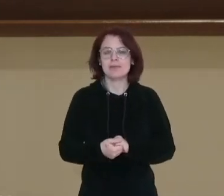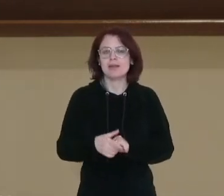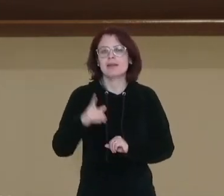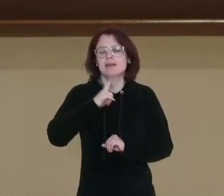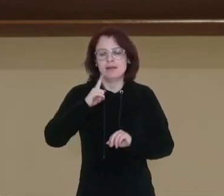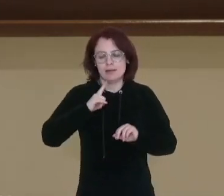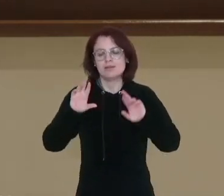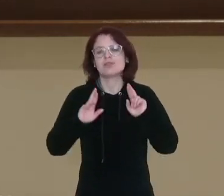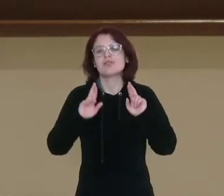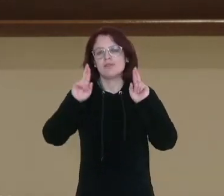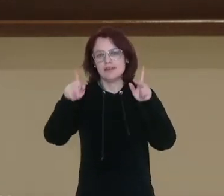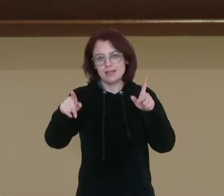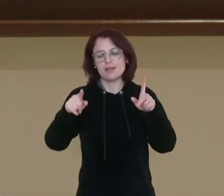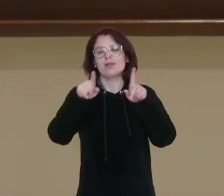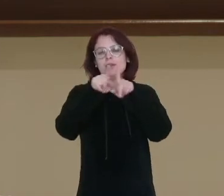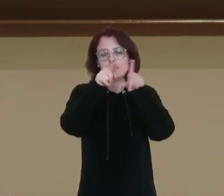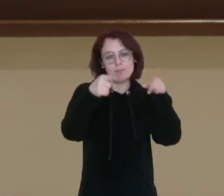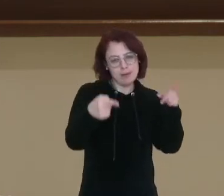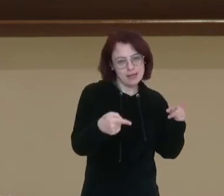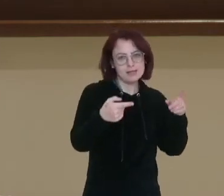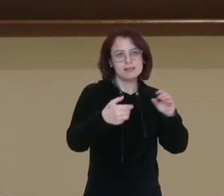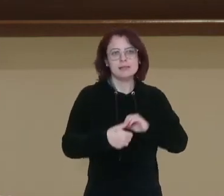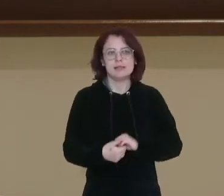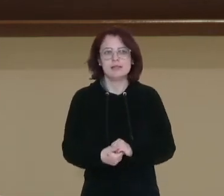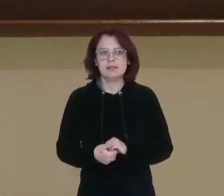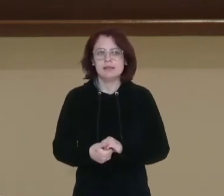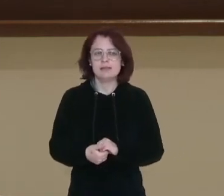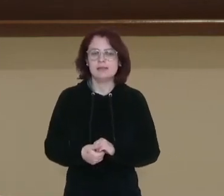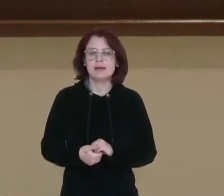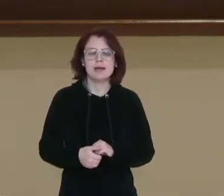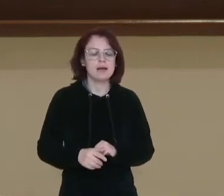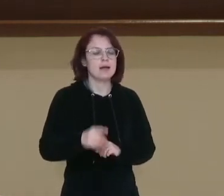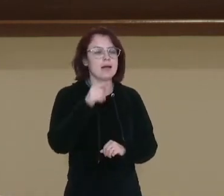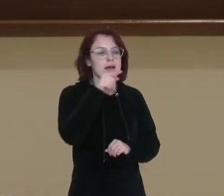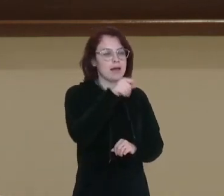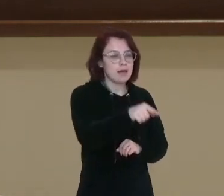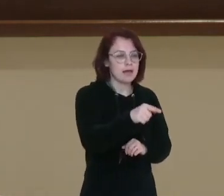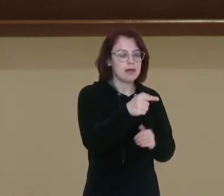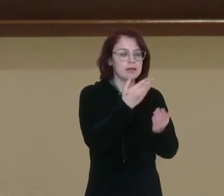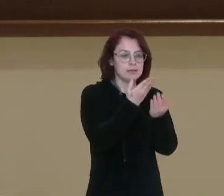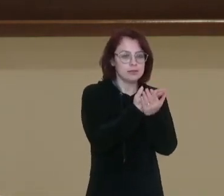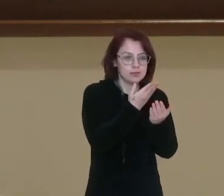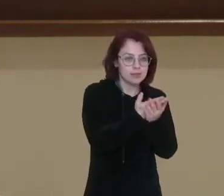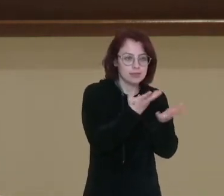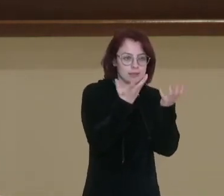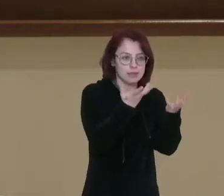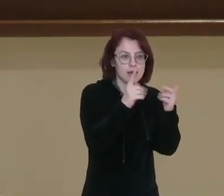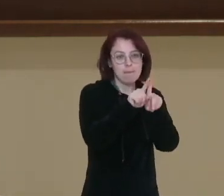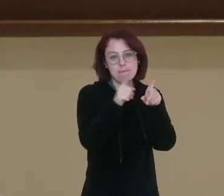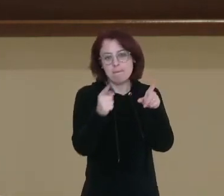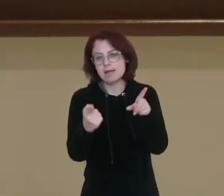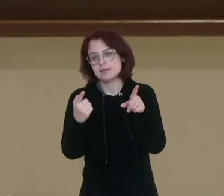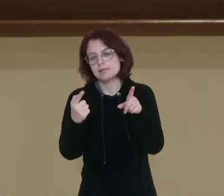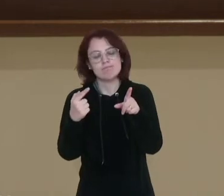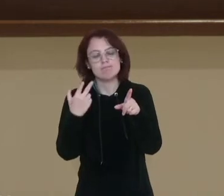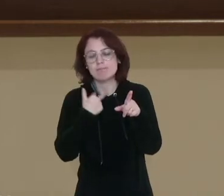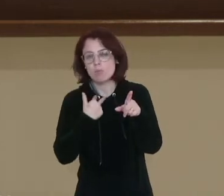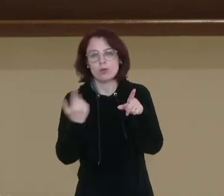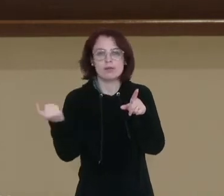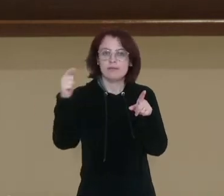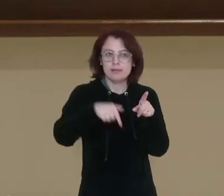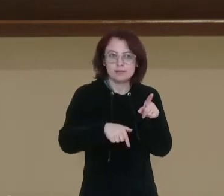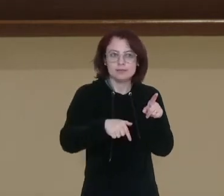do mas da frase, né? Ela queria estudar, mas não pôde vir, né? Que é aí uma